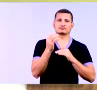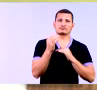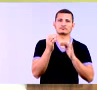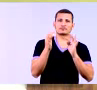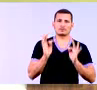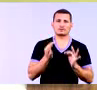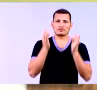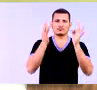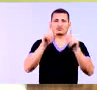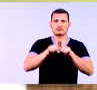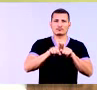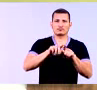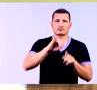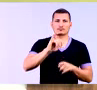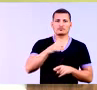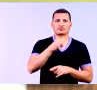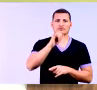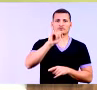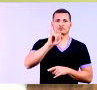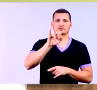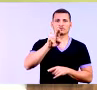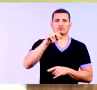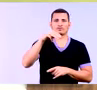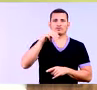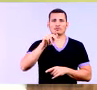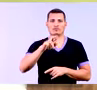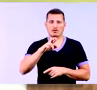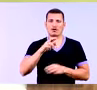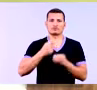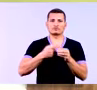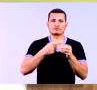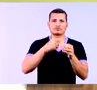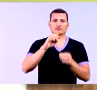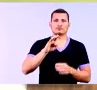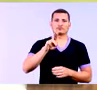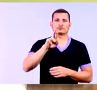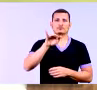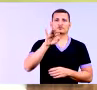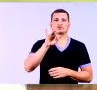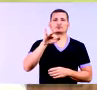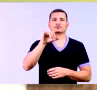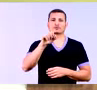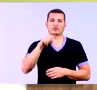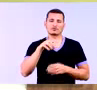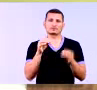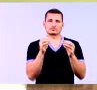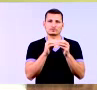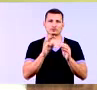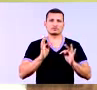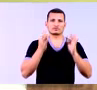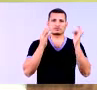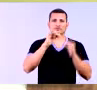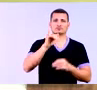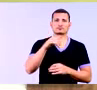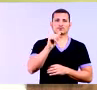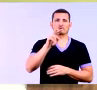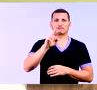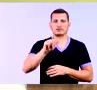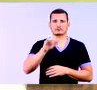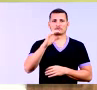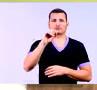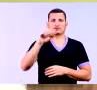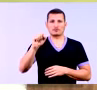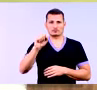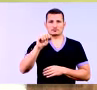e a Zenaide do Polo de Buritis falou também que é a junção dessas tecnologias, JavaScript, CSS e XML,